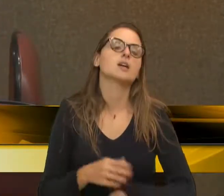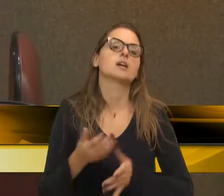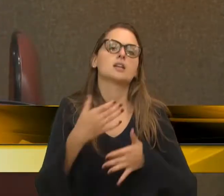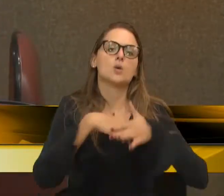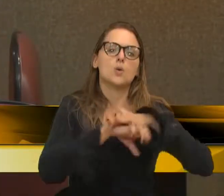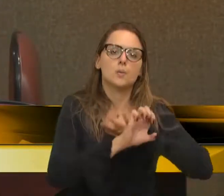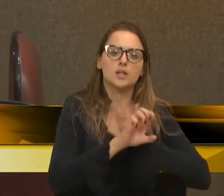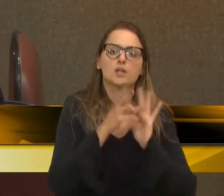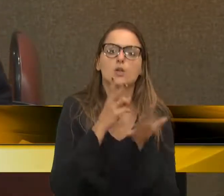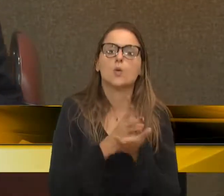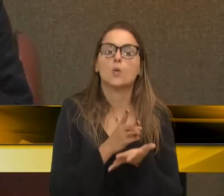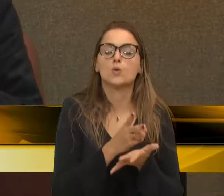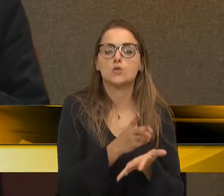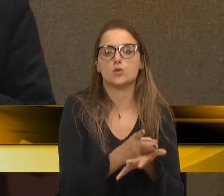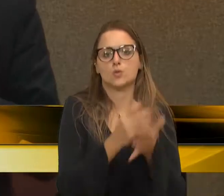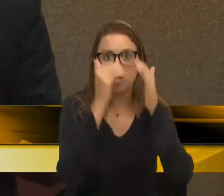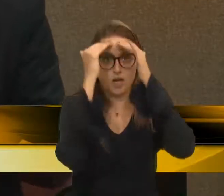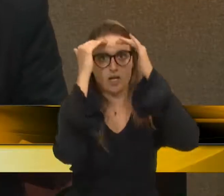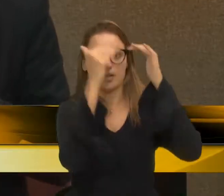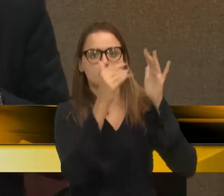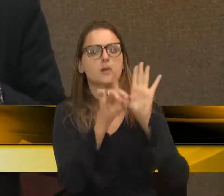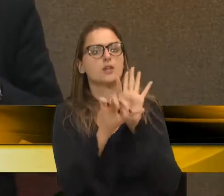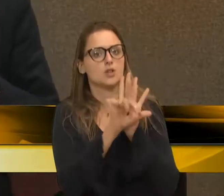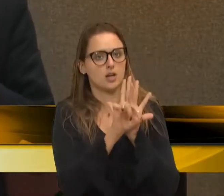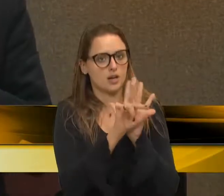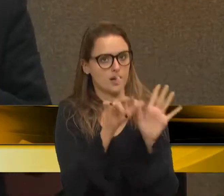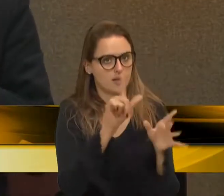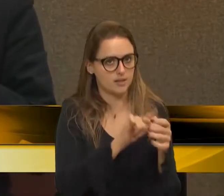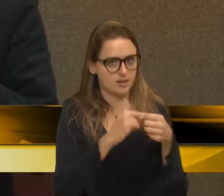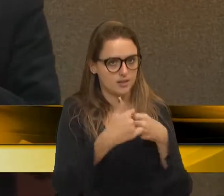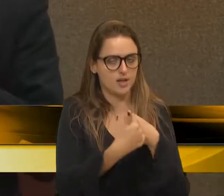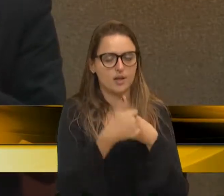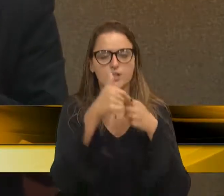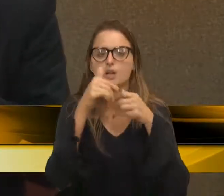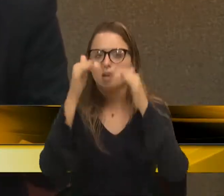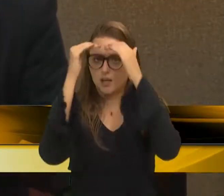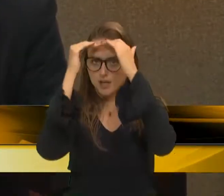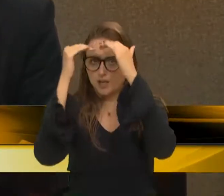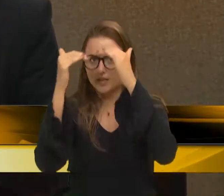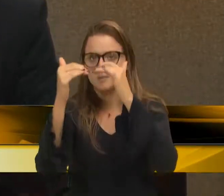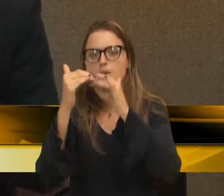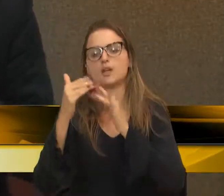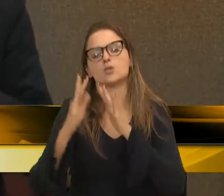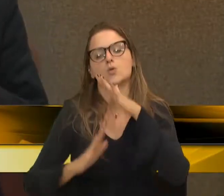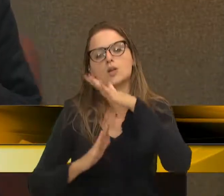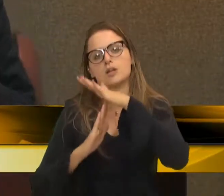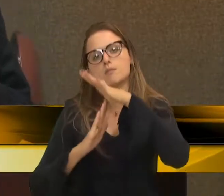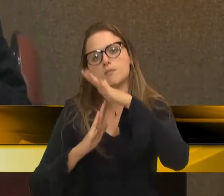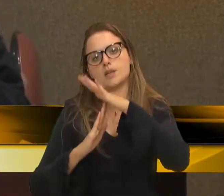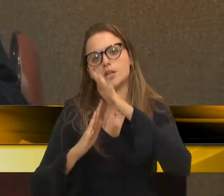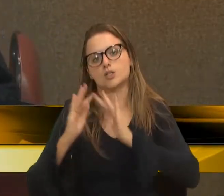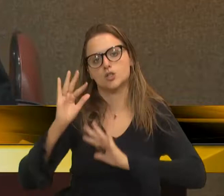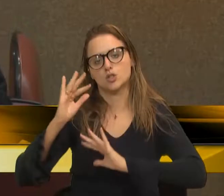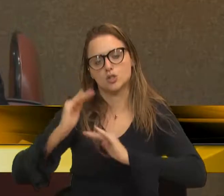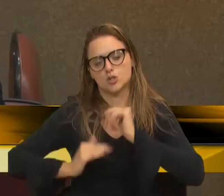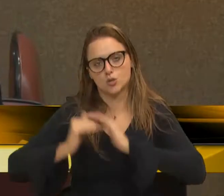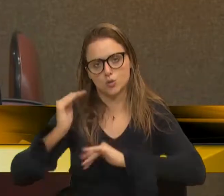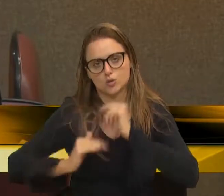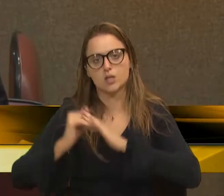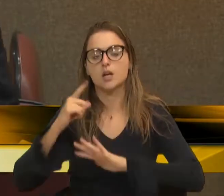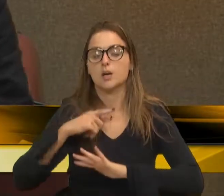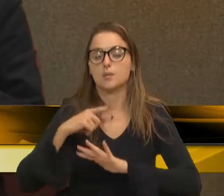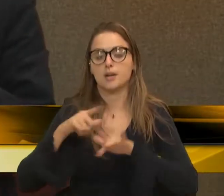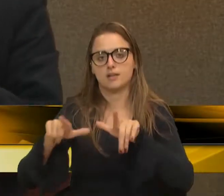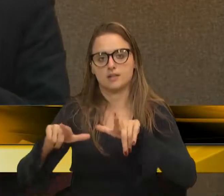empreendedor siga, né, a legislação municipal, que ele cumpra os parâmetros construtivos para receber a sua carta